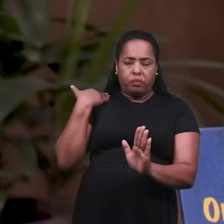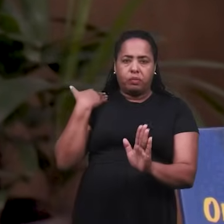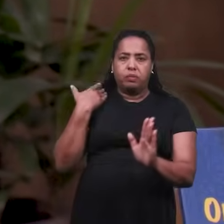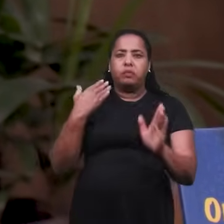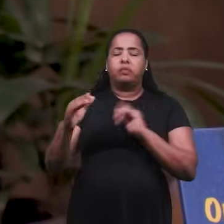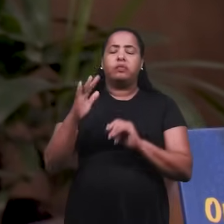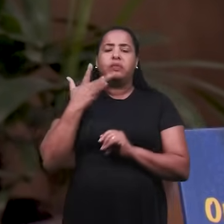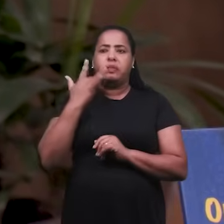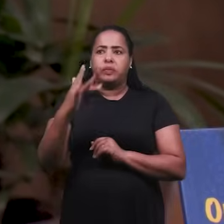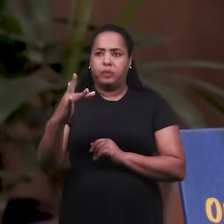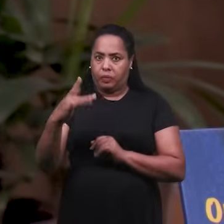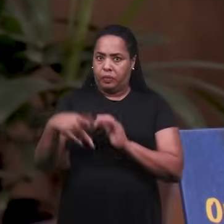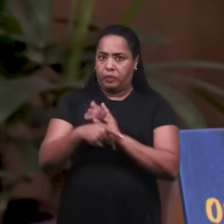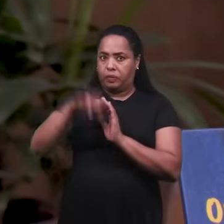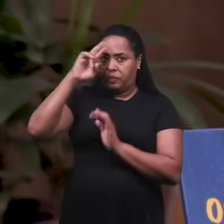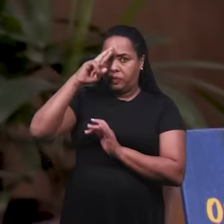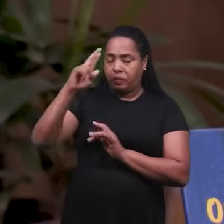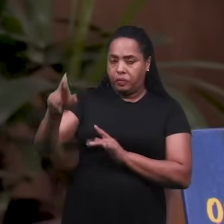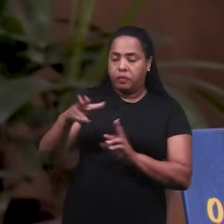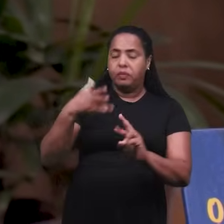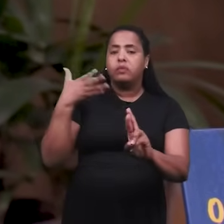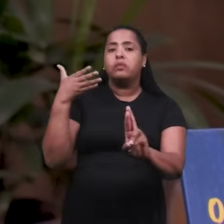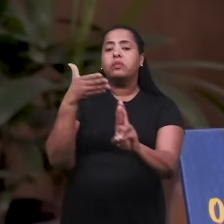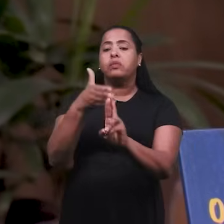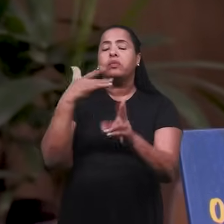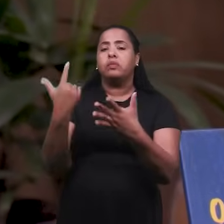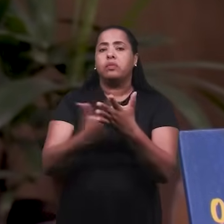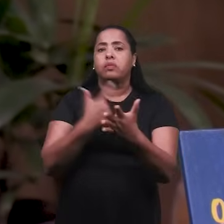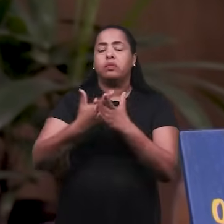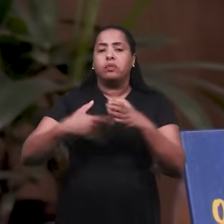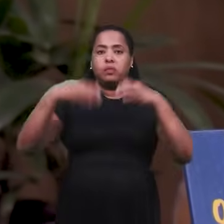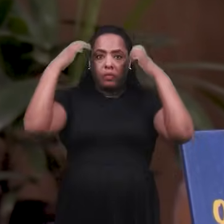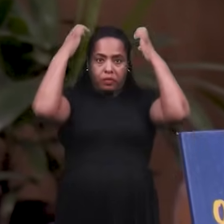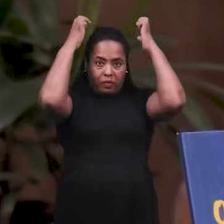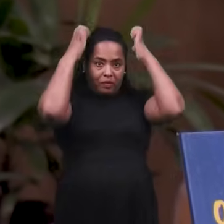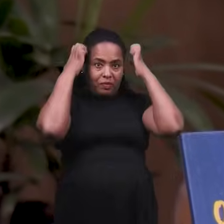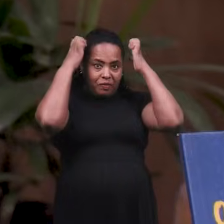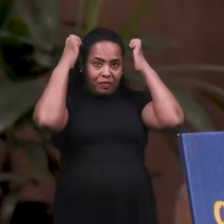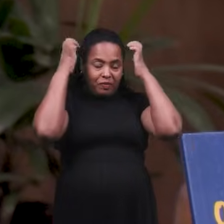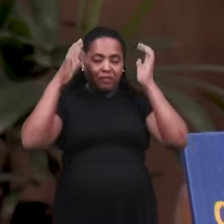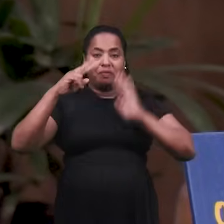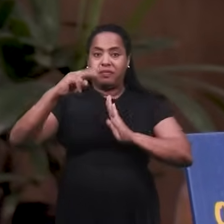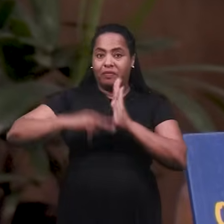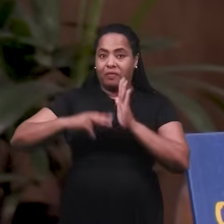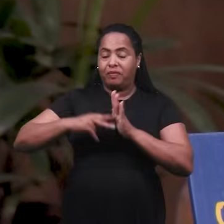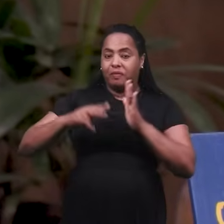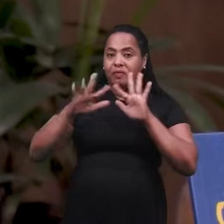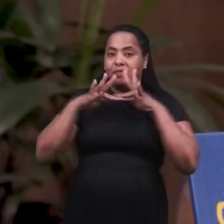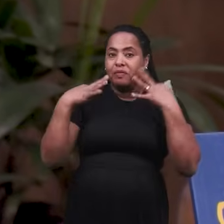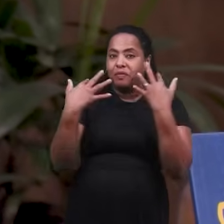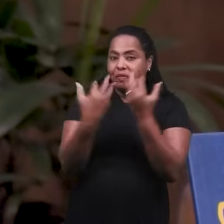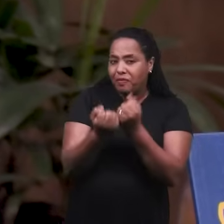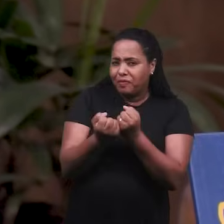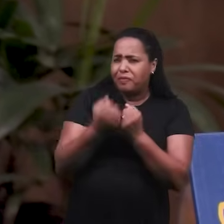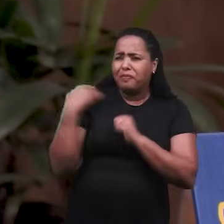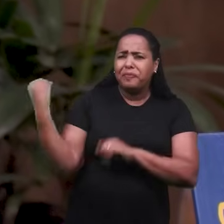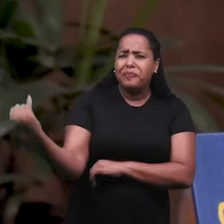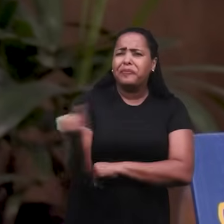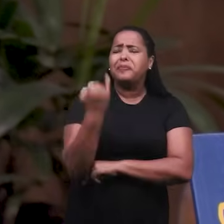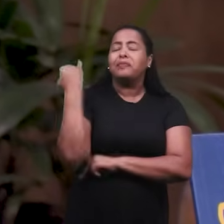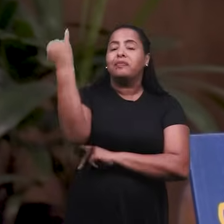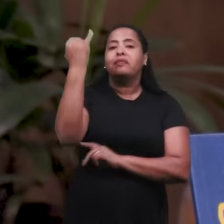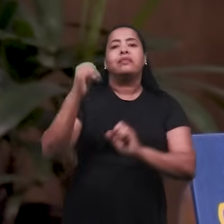O Temor do Senhor, tomando como referência o livro de Esther. A nossa leitura em família foi